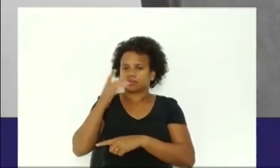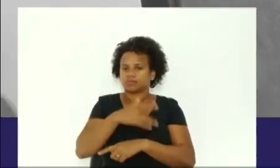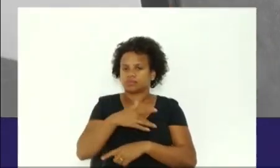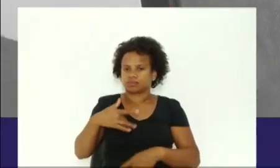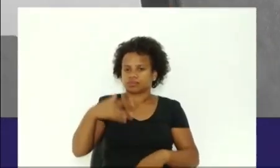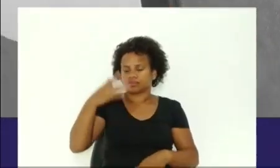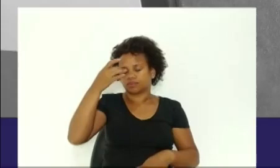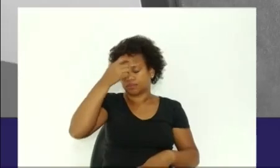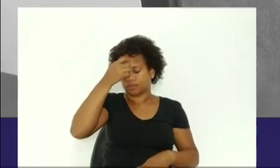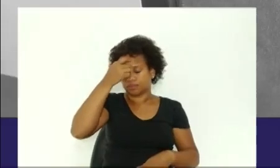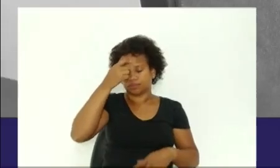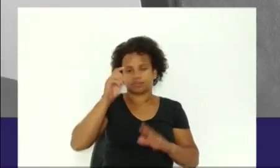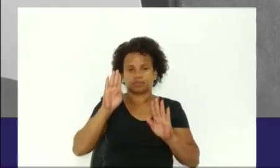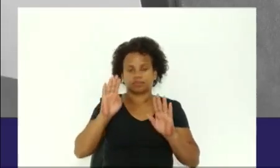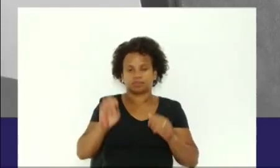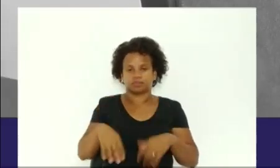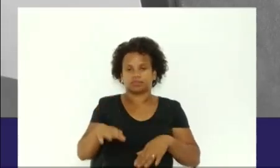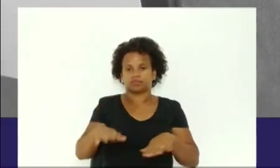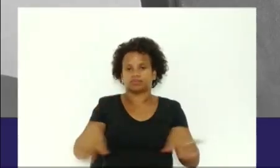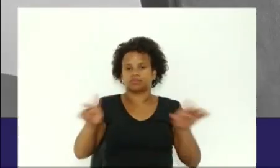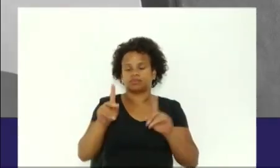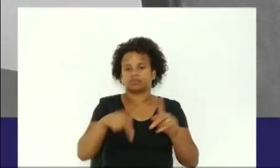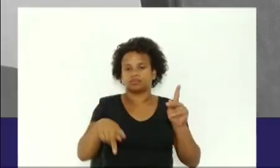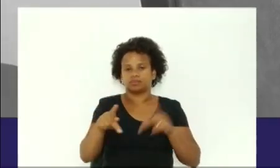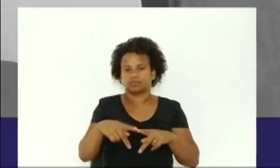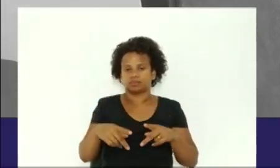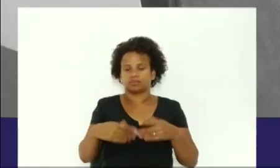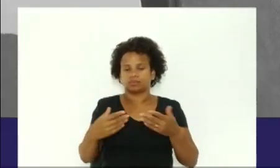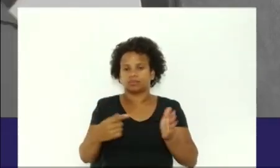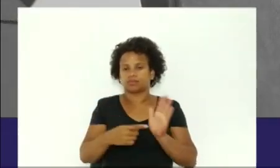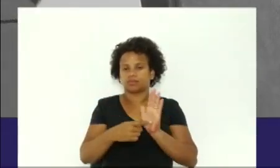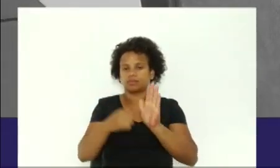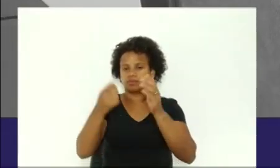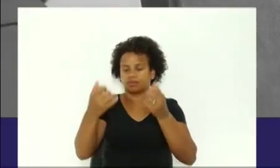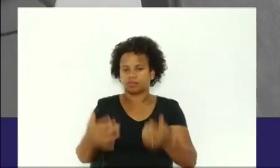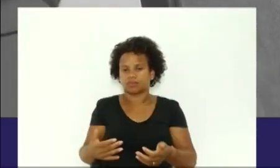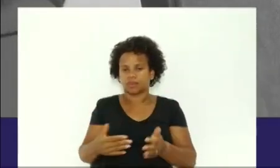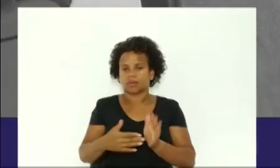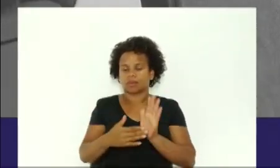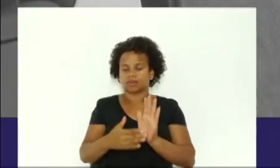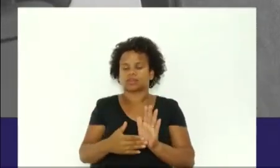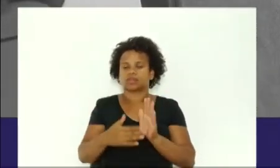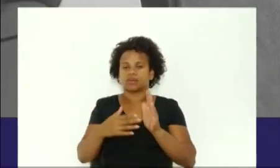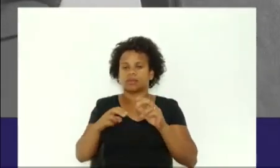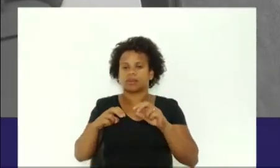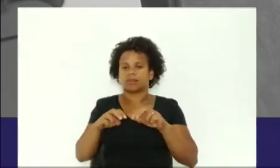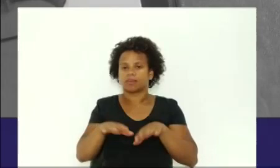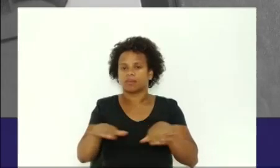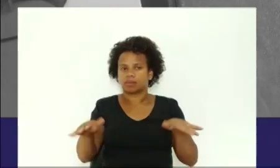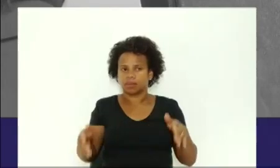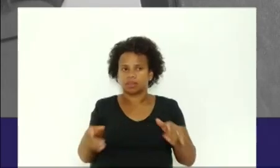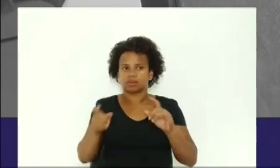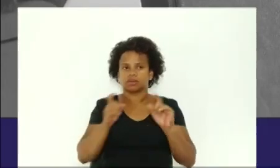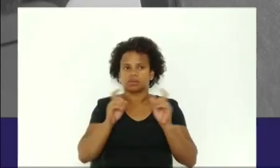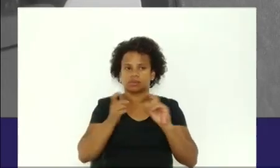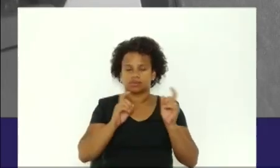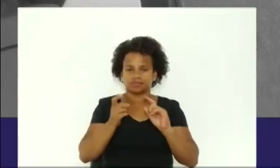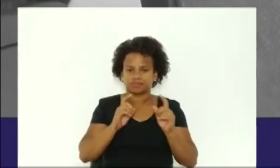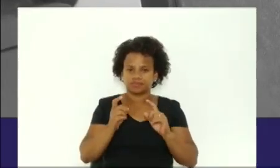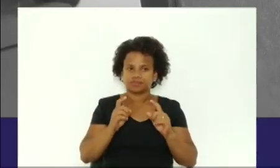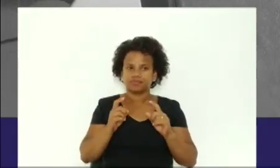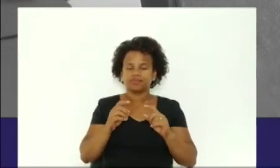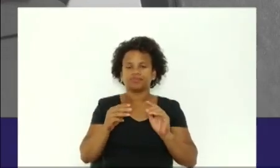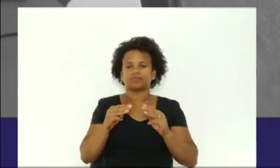população. Diante do exposto, apresentamos à mesa, após as considerações do plenário, moção